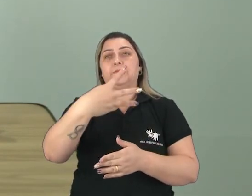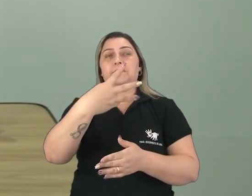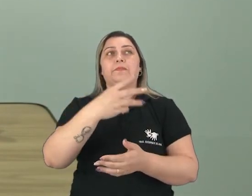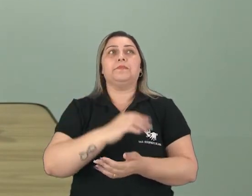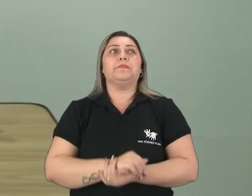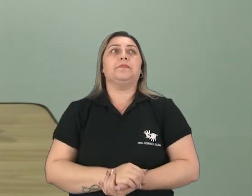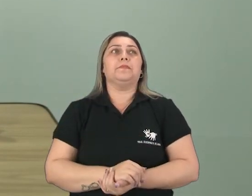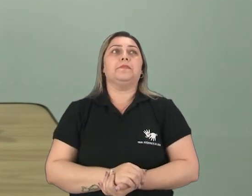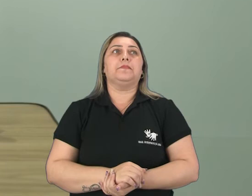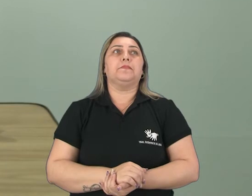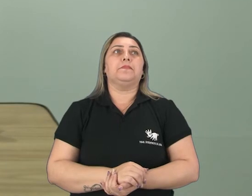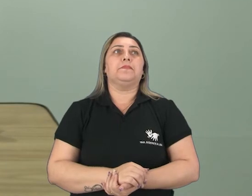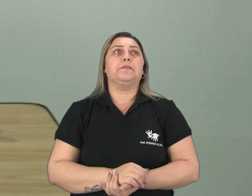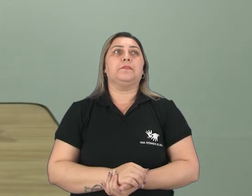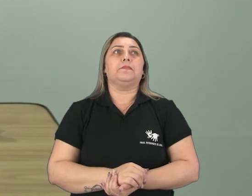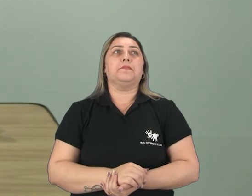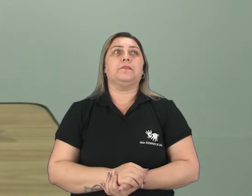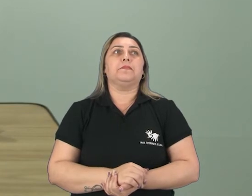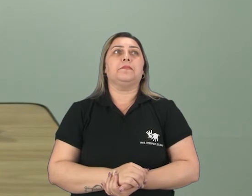3.